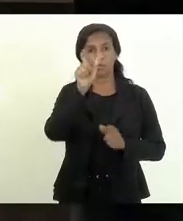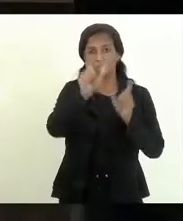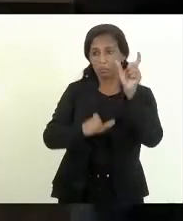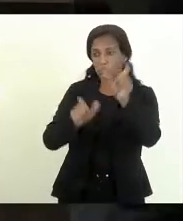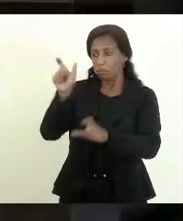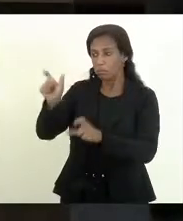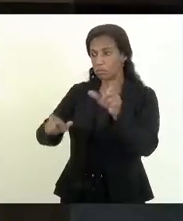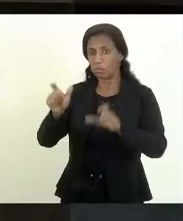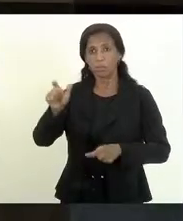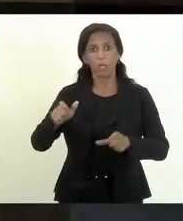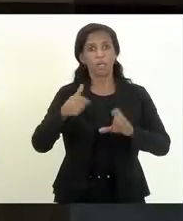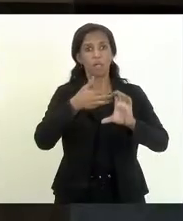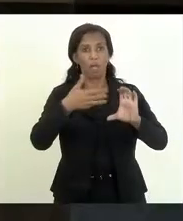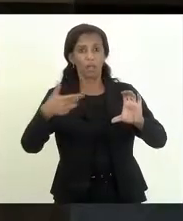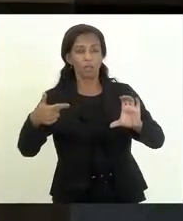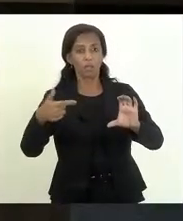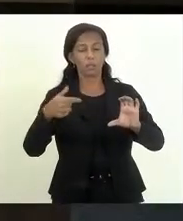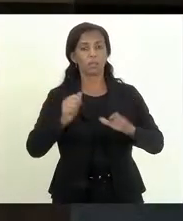que caracterizam